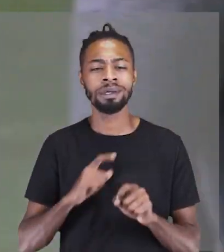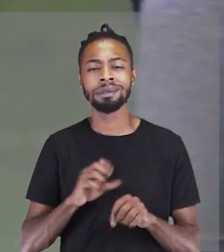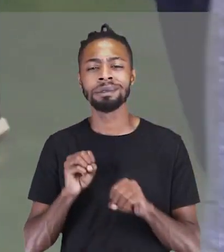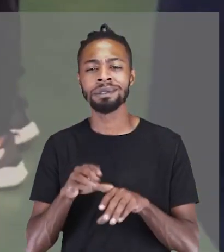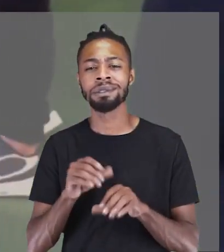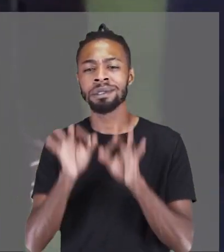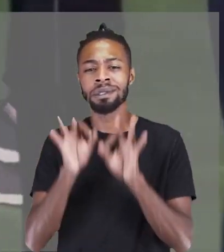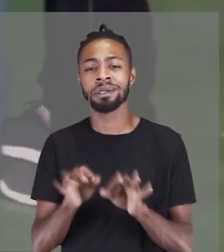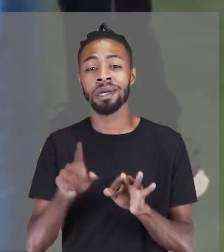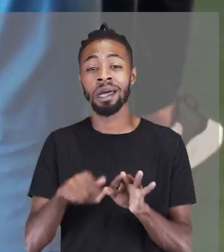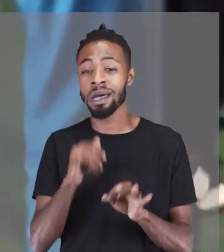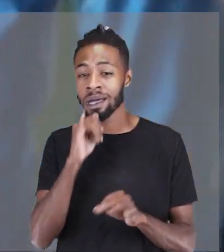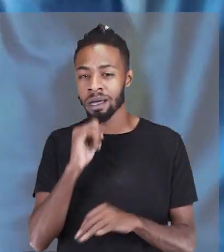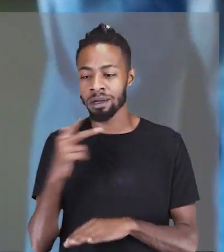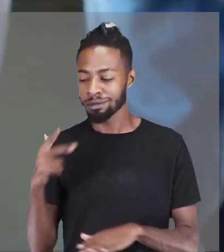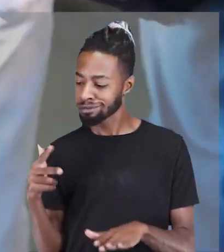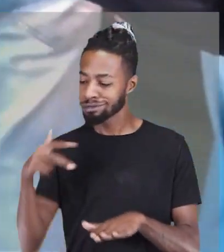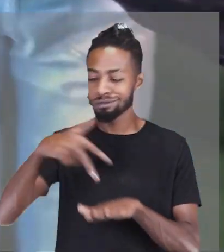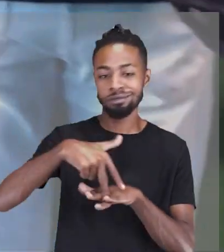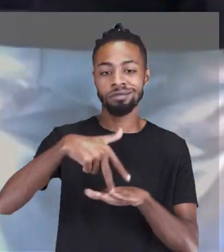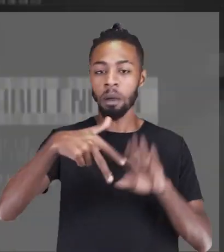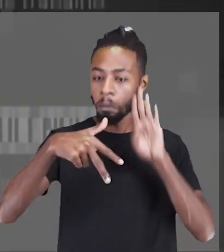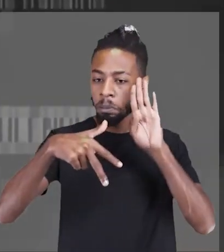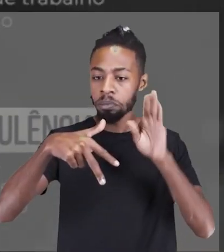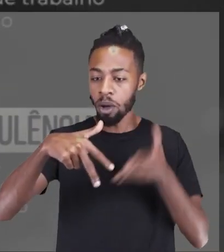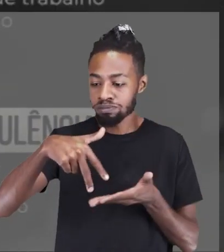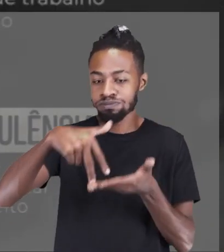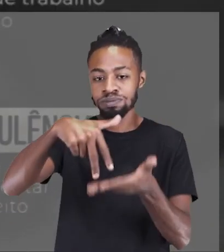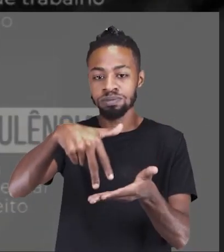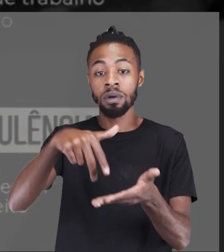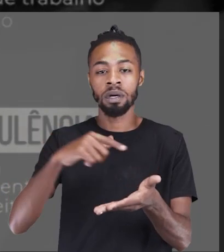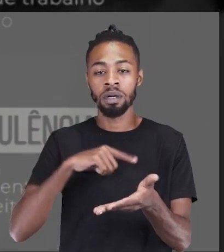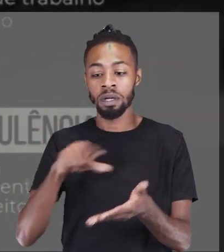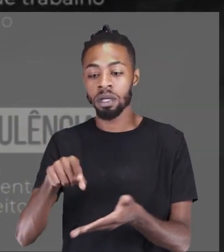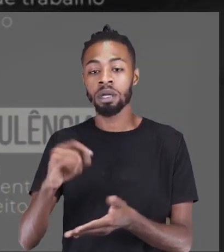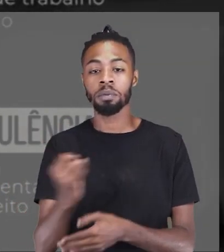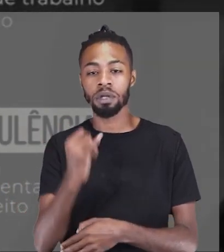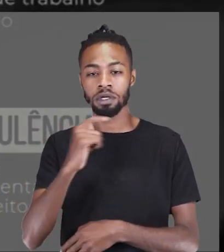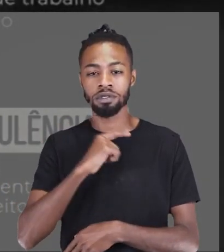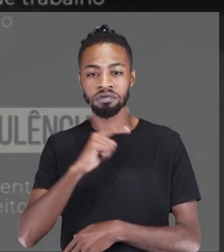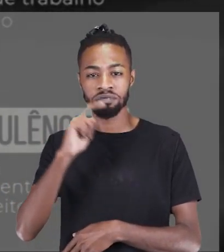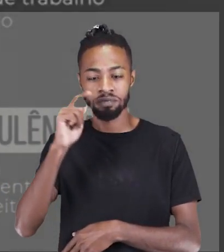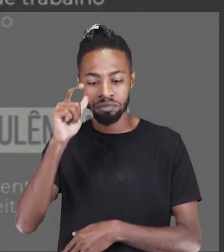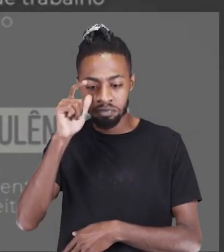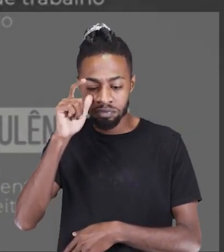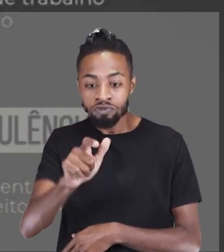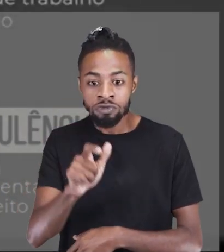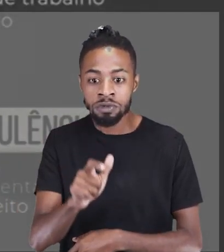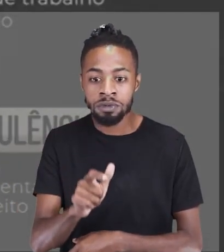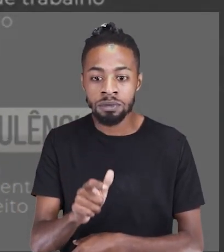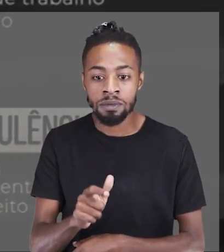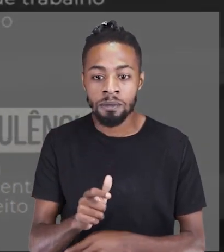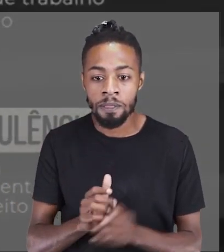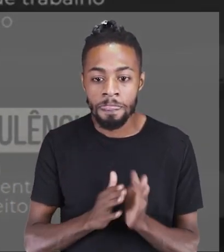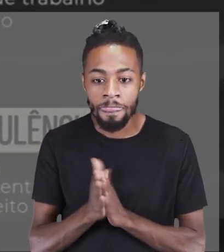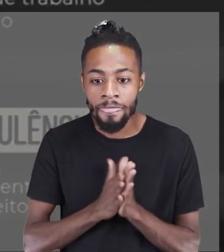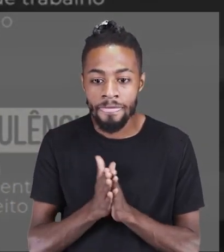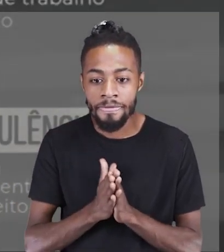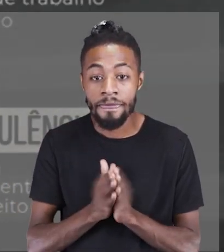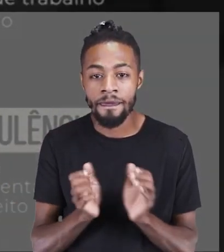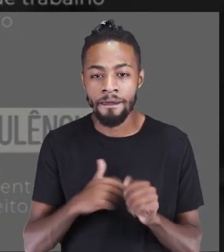Mais do que definir o que deve ser ensinado, é necessário dar protagonismo ao aluno, despertar seu interesse e